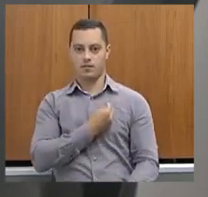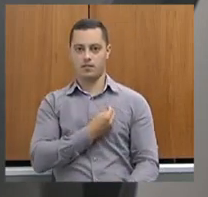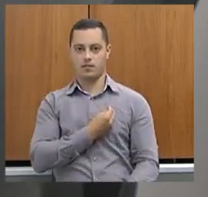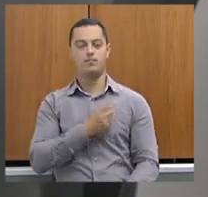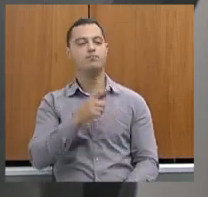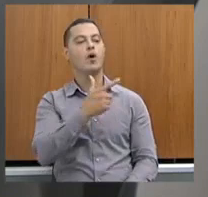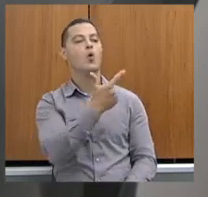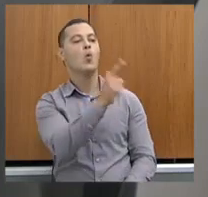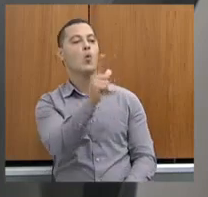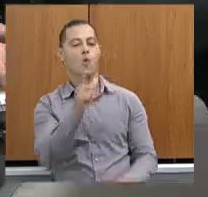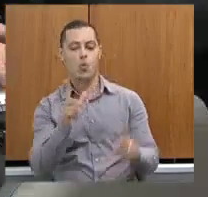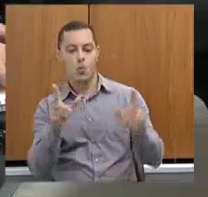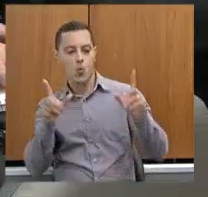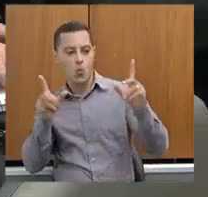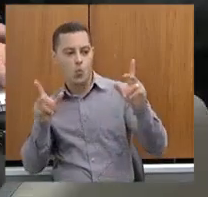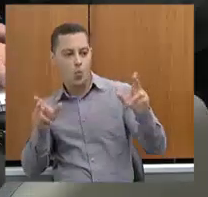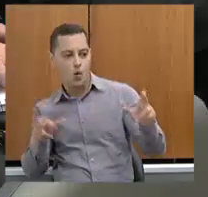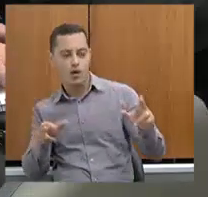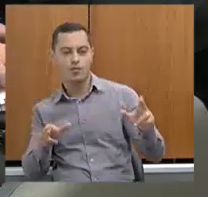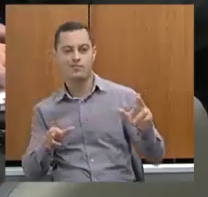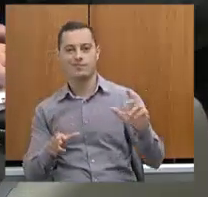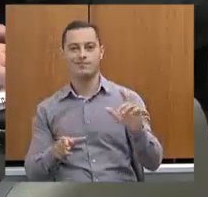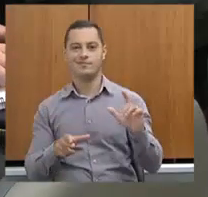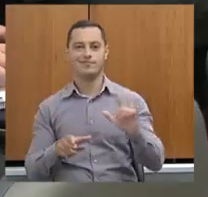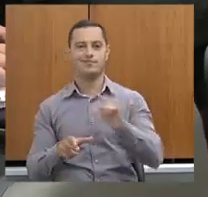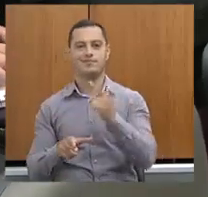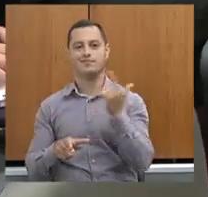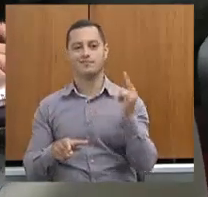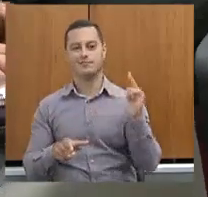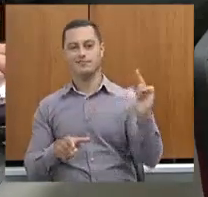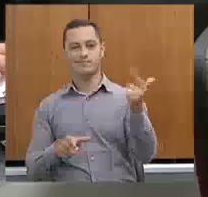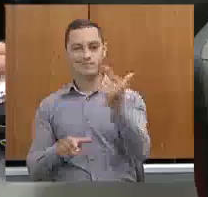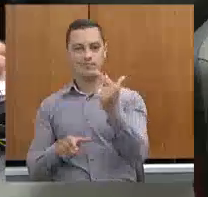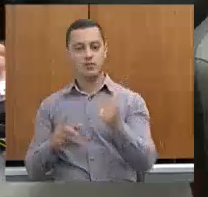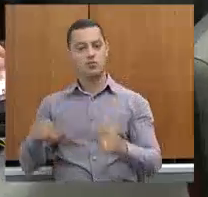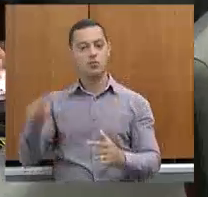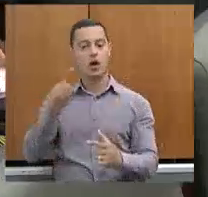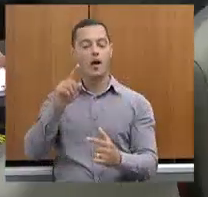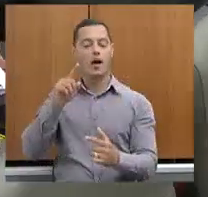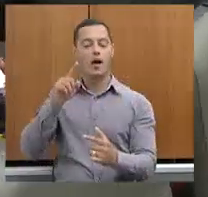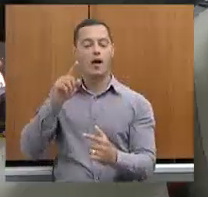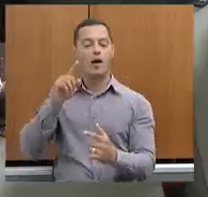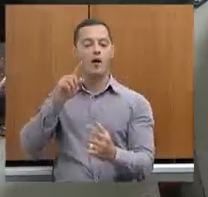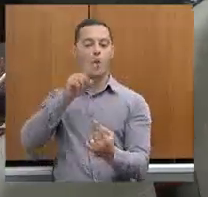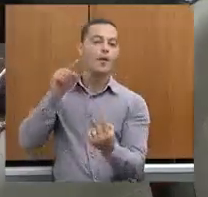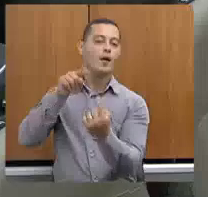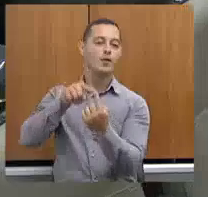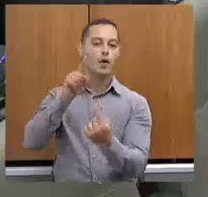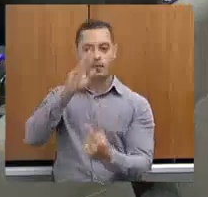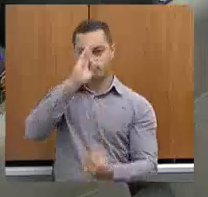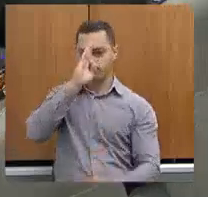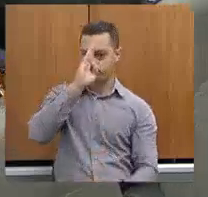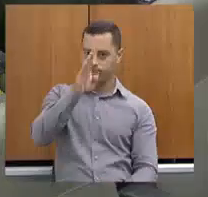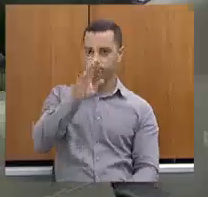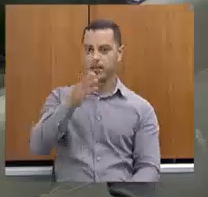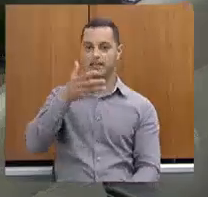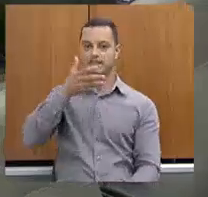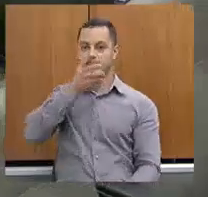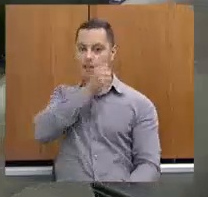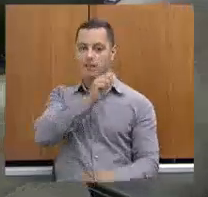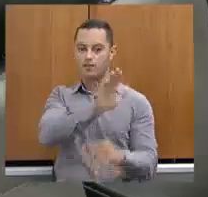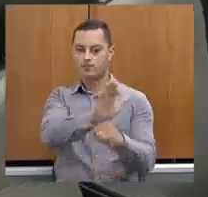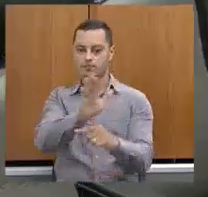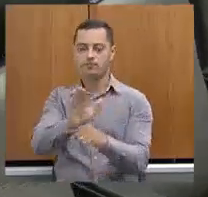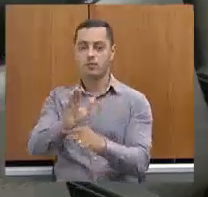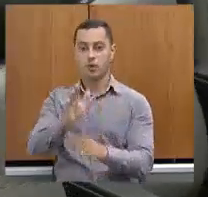missão que é sempre salvar nossa missão é sempre salvar então bombeiro tem o carinho tem